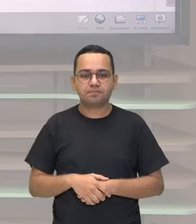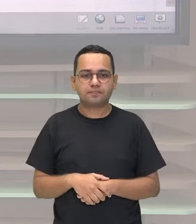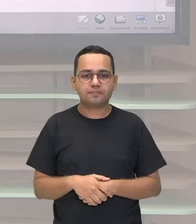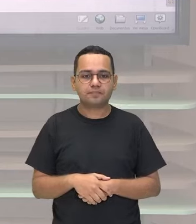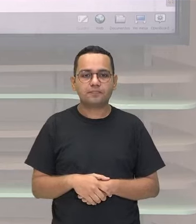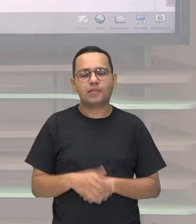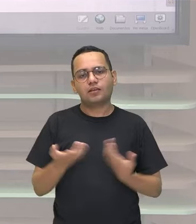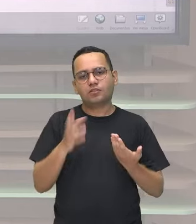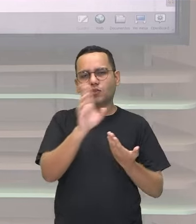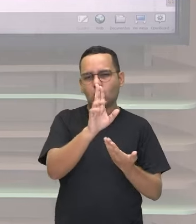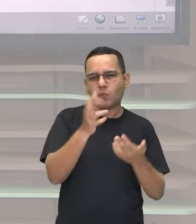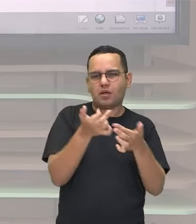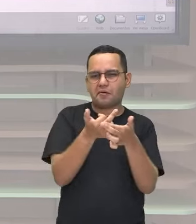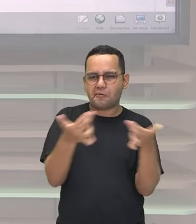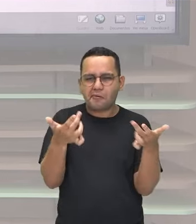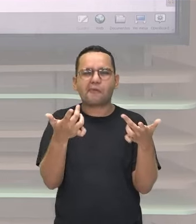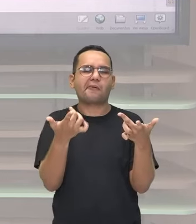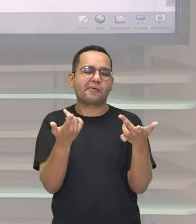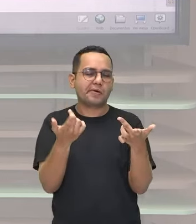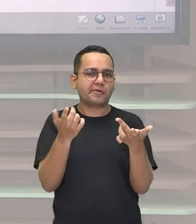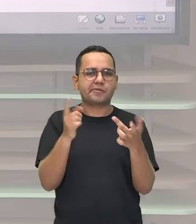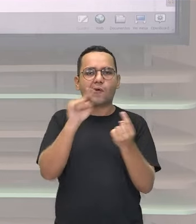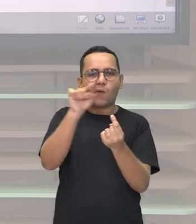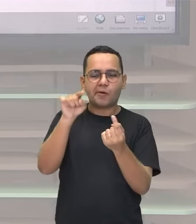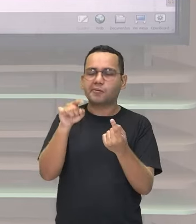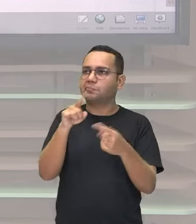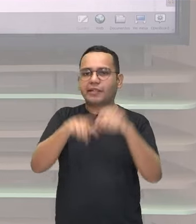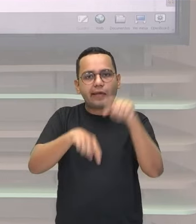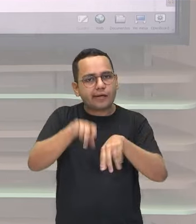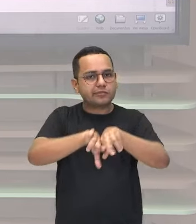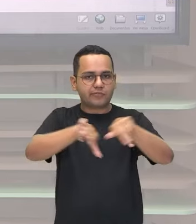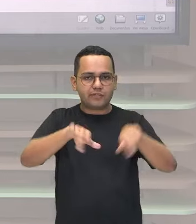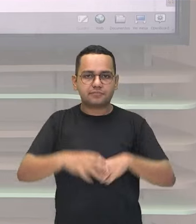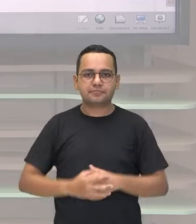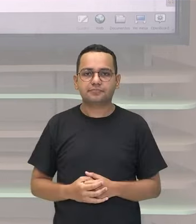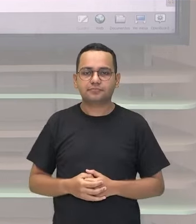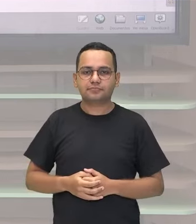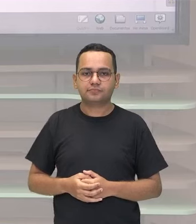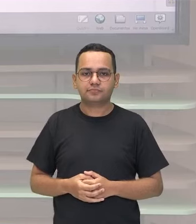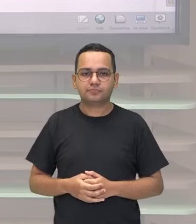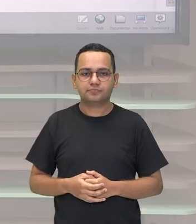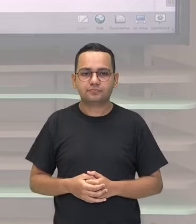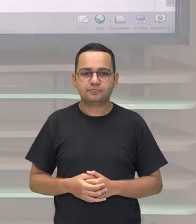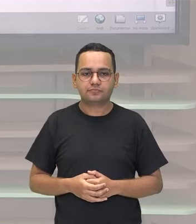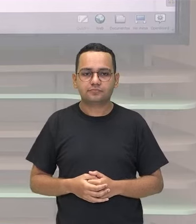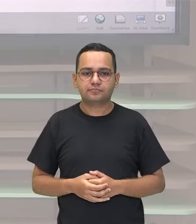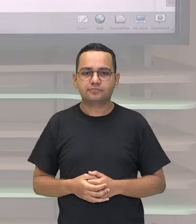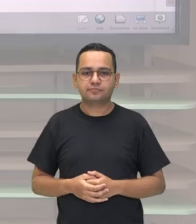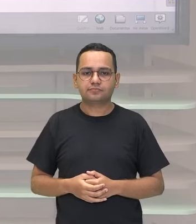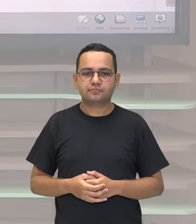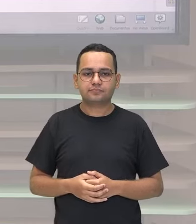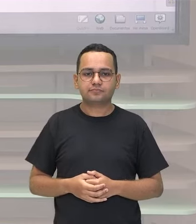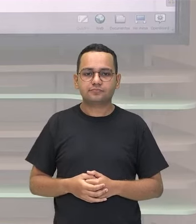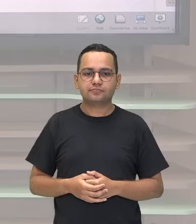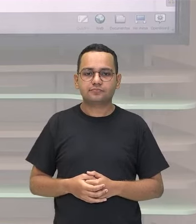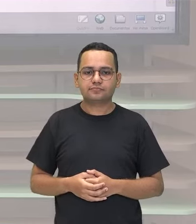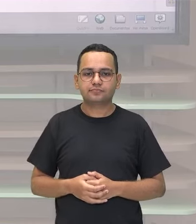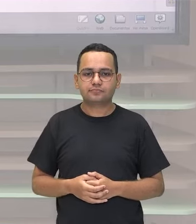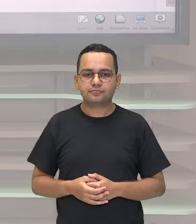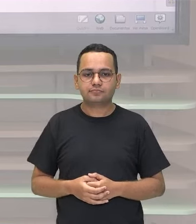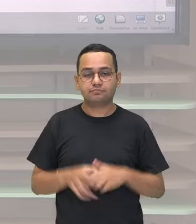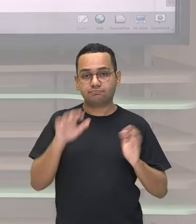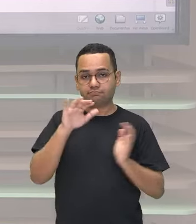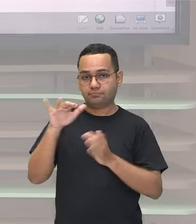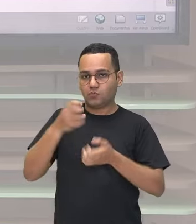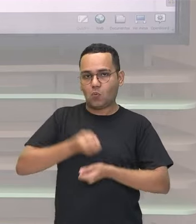às pessoas, Então, como vocês observaram no videozinho, nós vamos ter aí, olha, no poema de